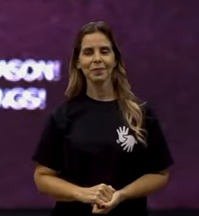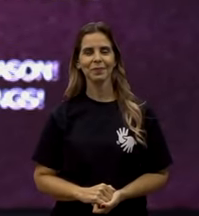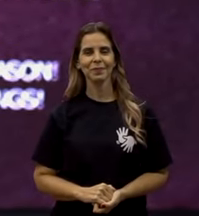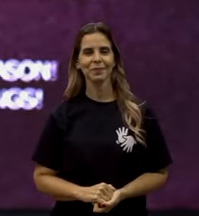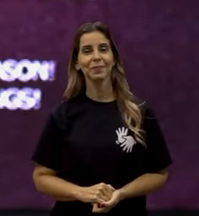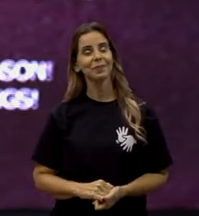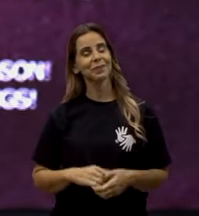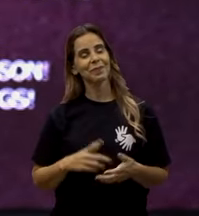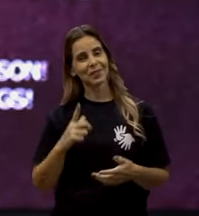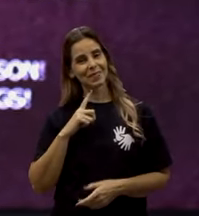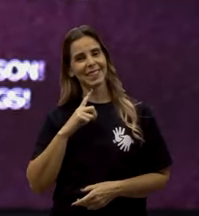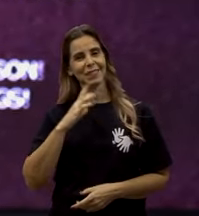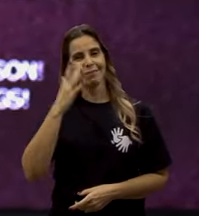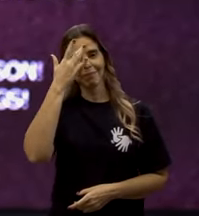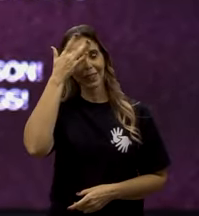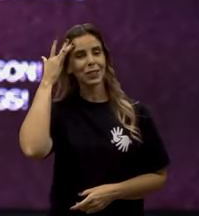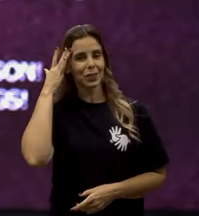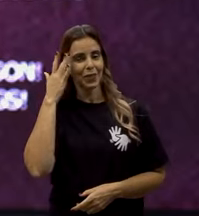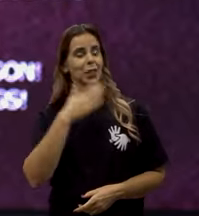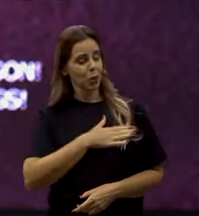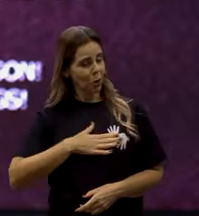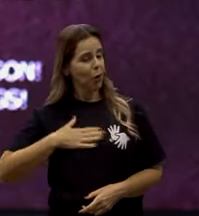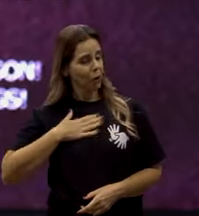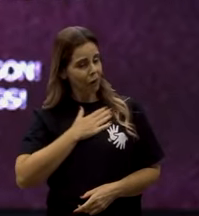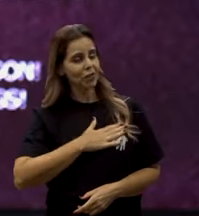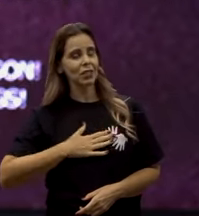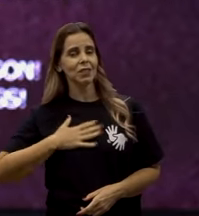gosta tanto de você que gosta até disso